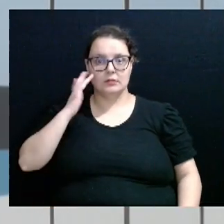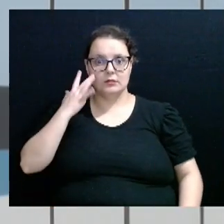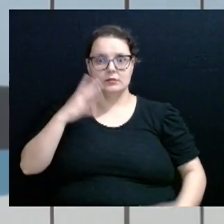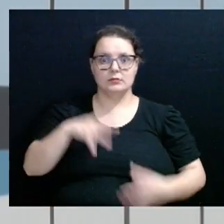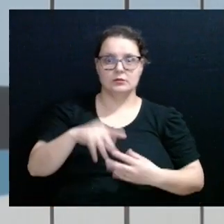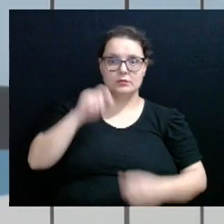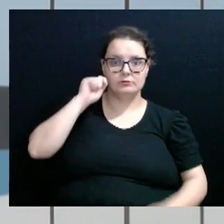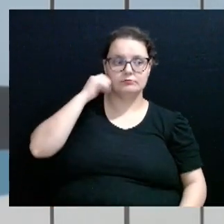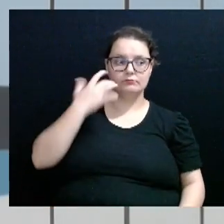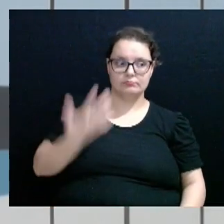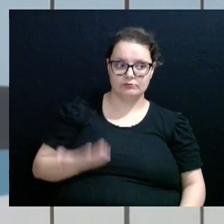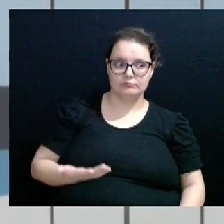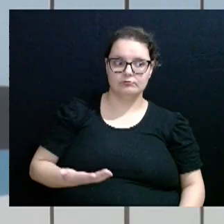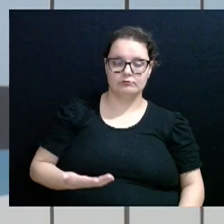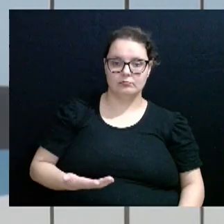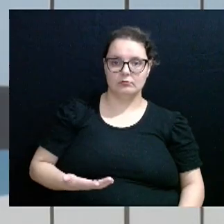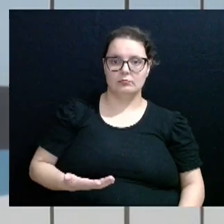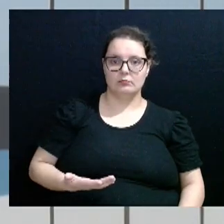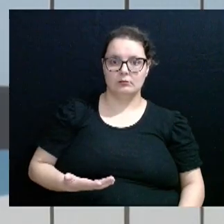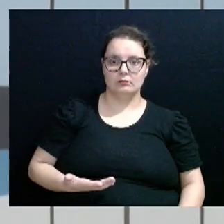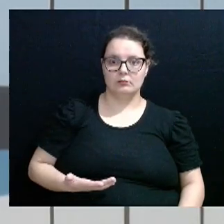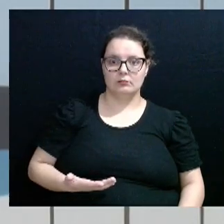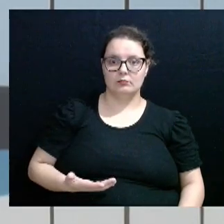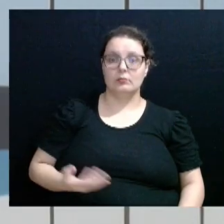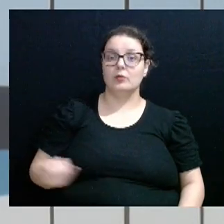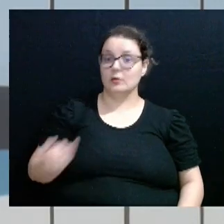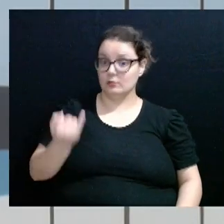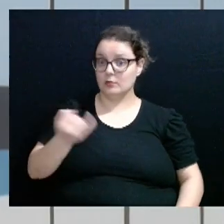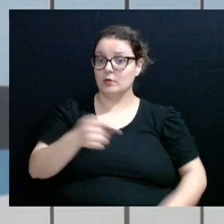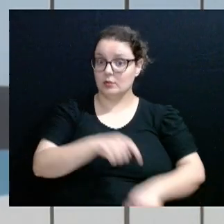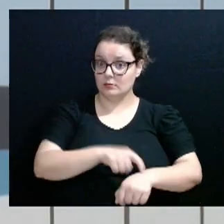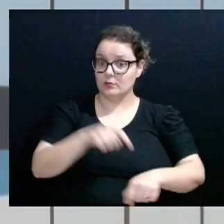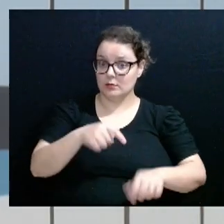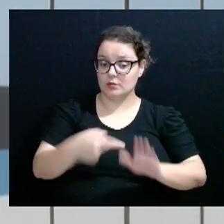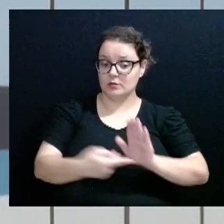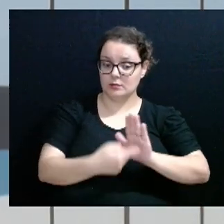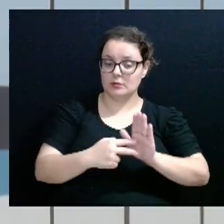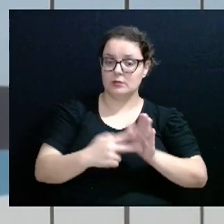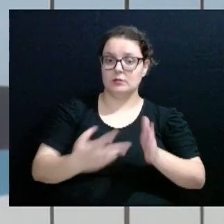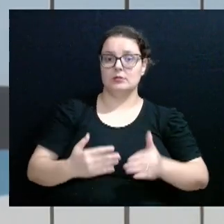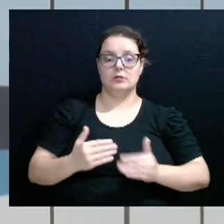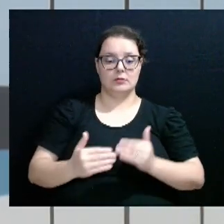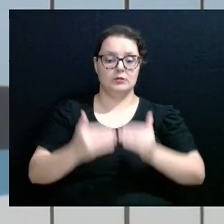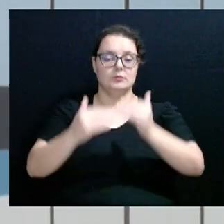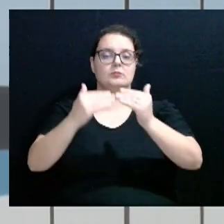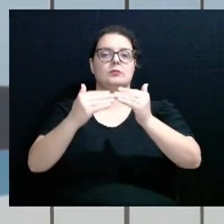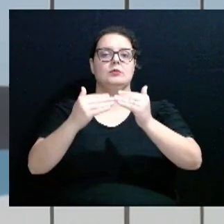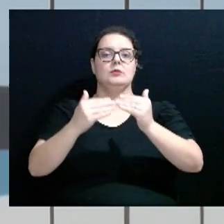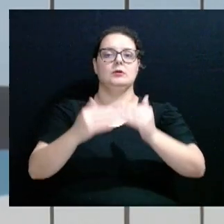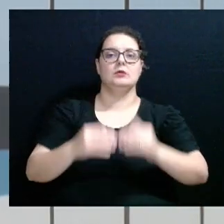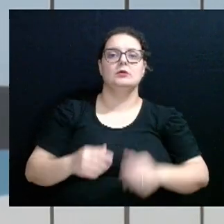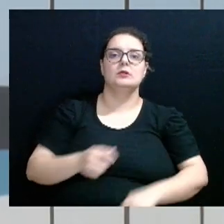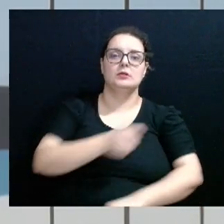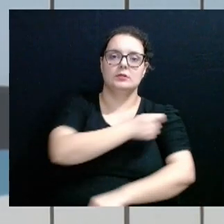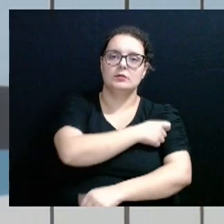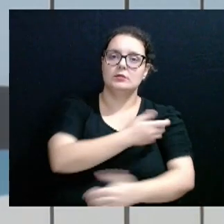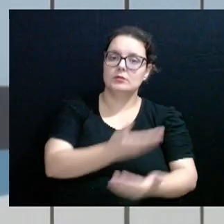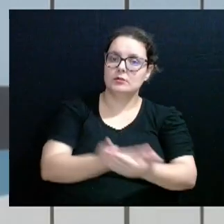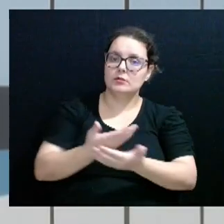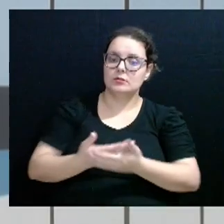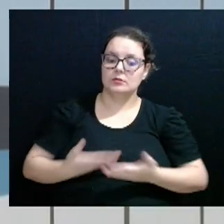foi muito importante nesse sentido de desenvolver esses estudantes e de trazer uma